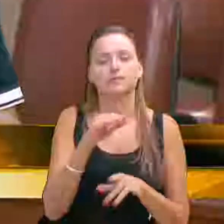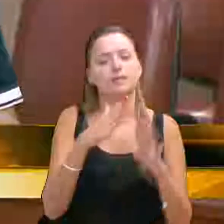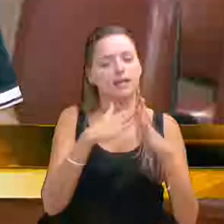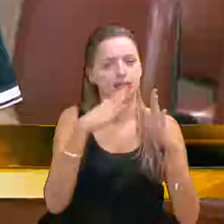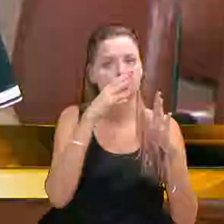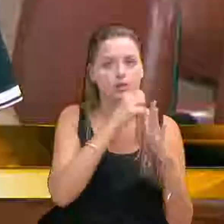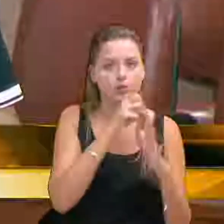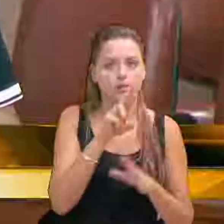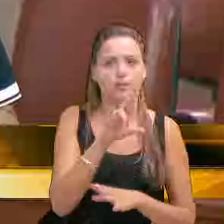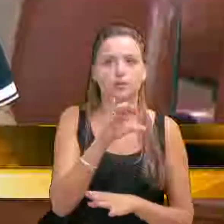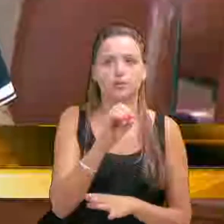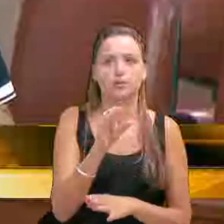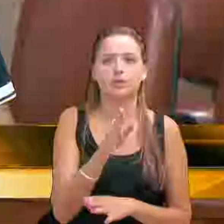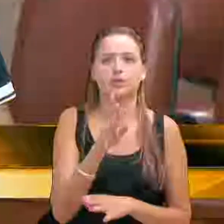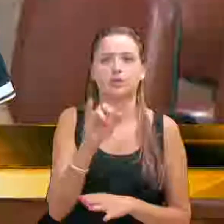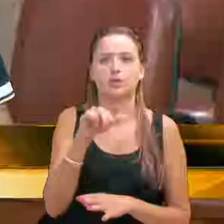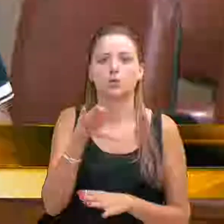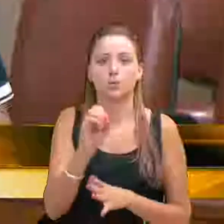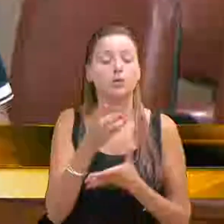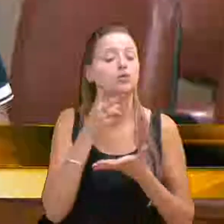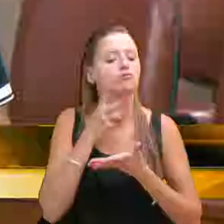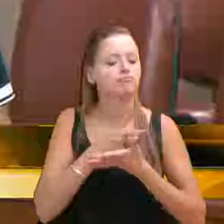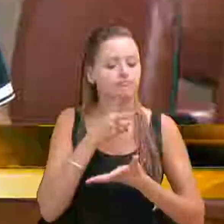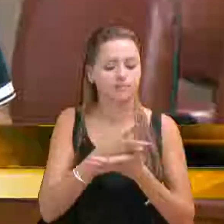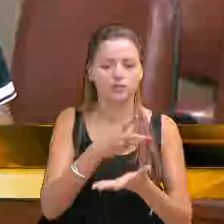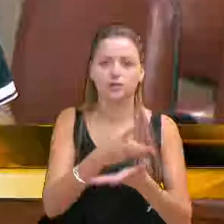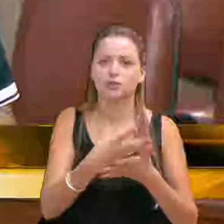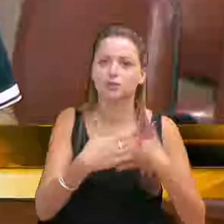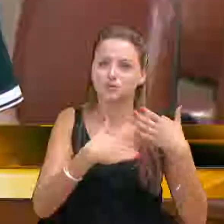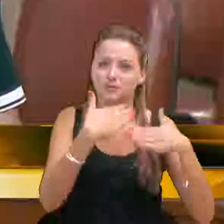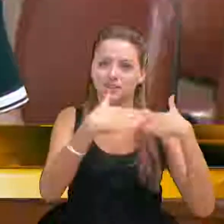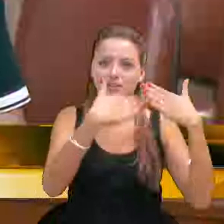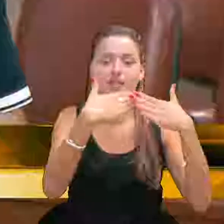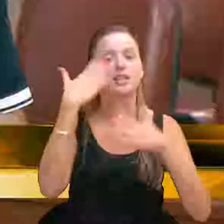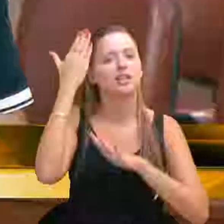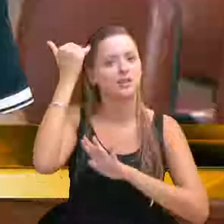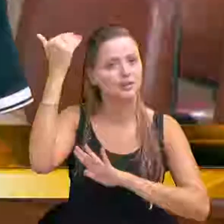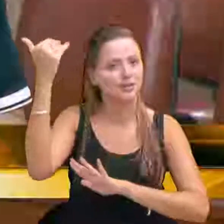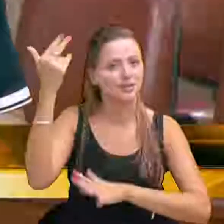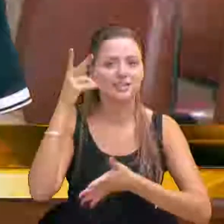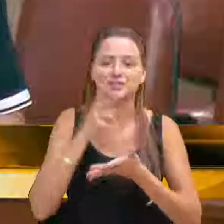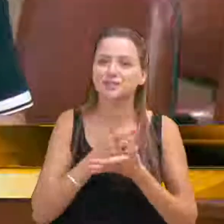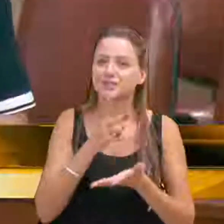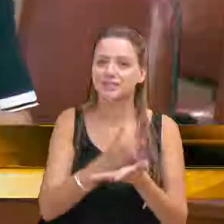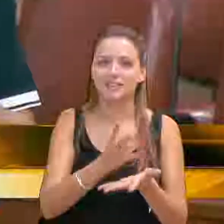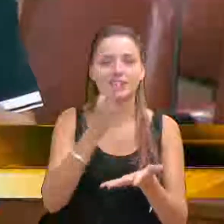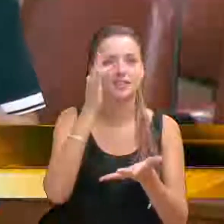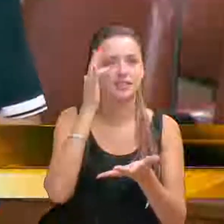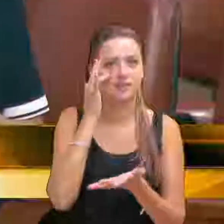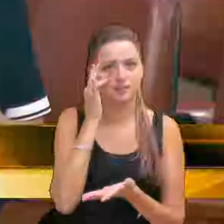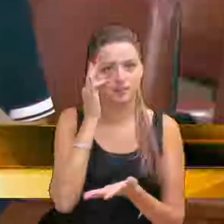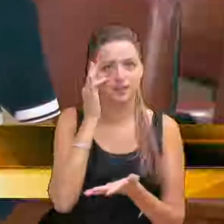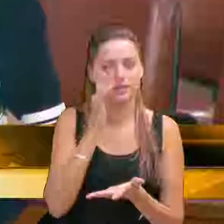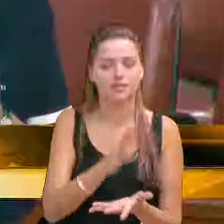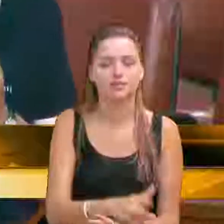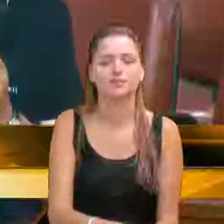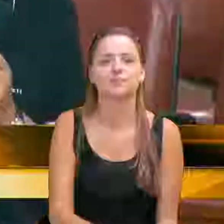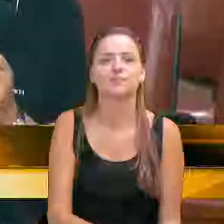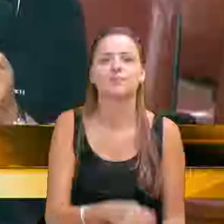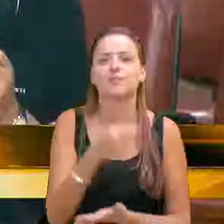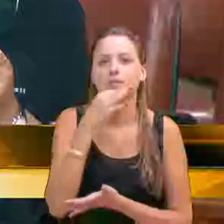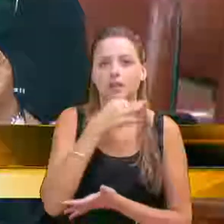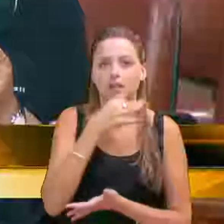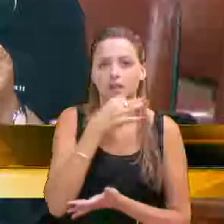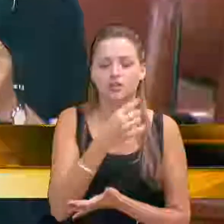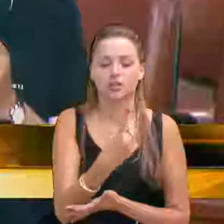Branco permaneça em constante crescimento, que o sucesso sempre esteja presente a este empreendimento. Caxias